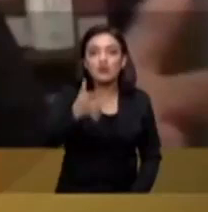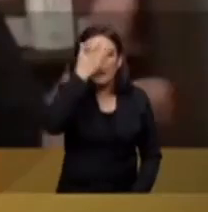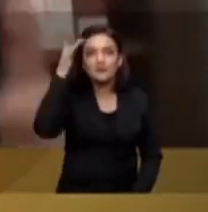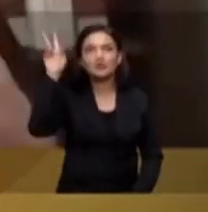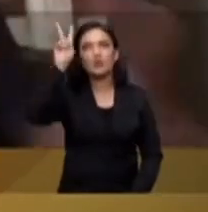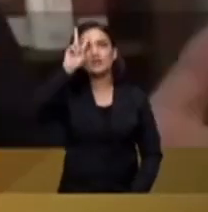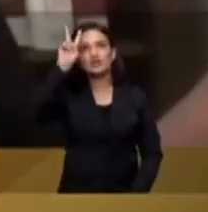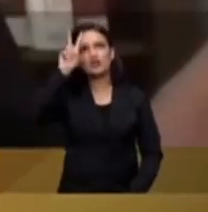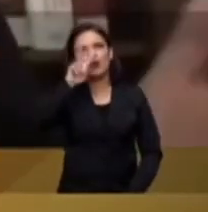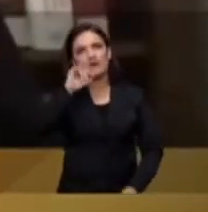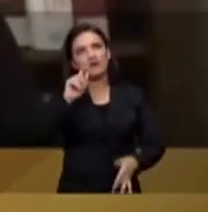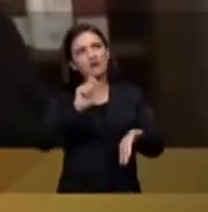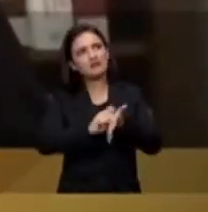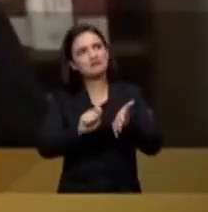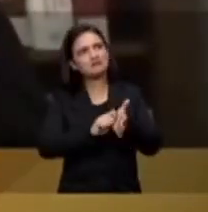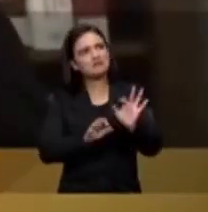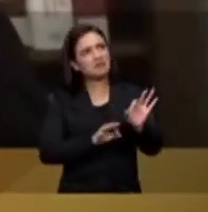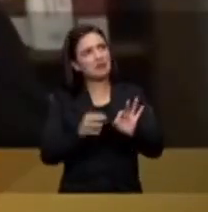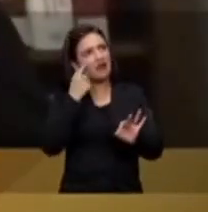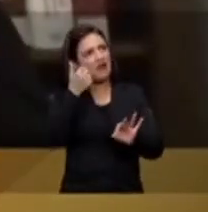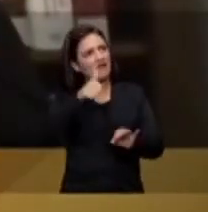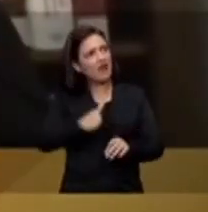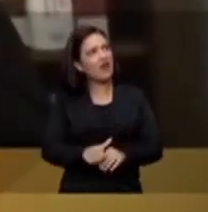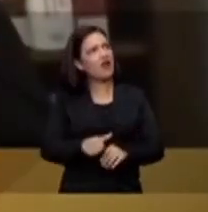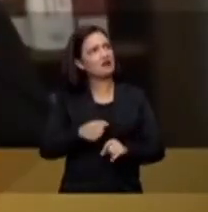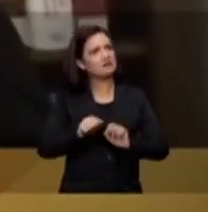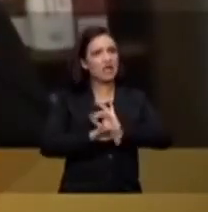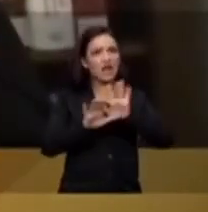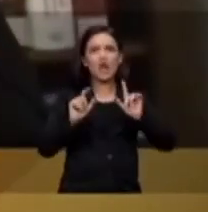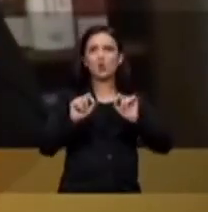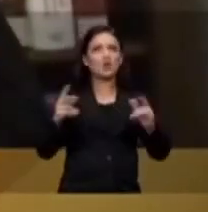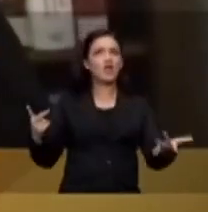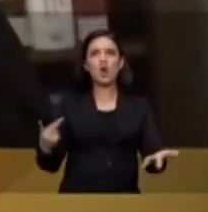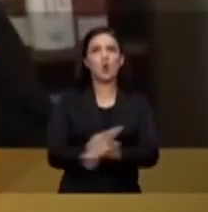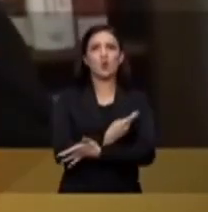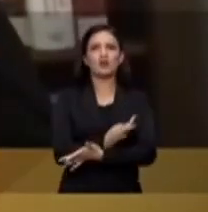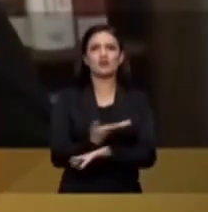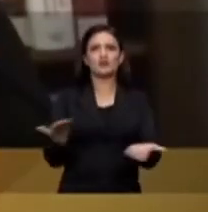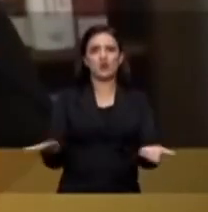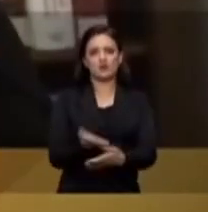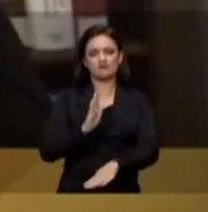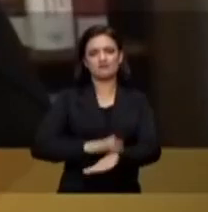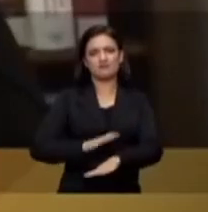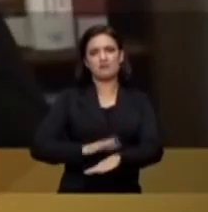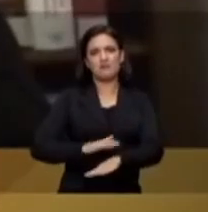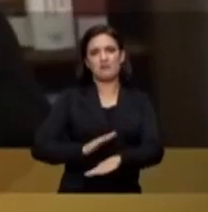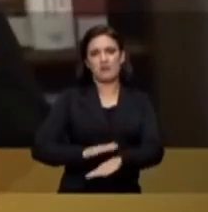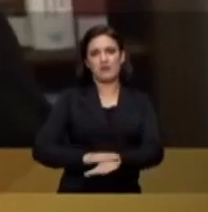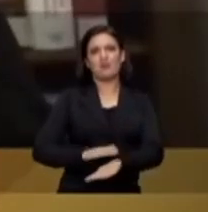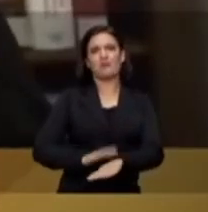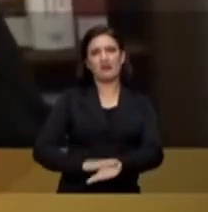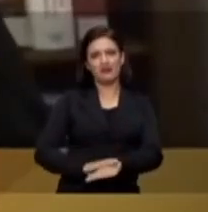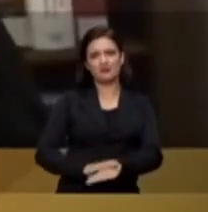possam avaliar com muita clareza, enfim, o que se passou neste